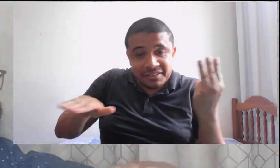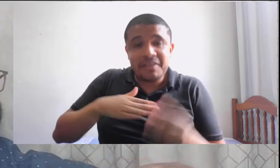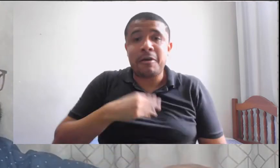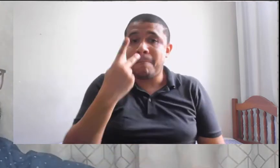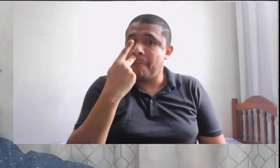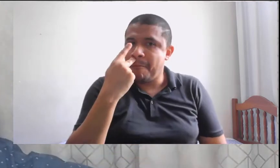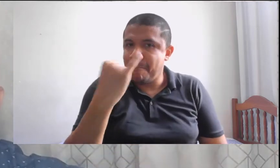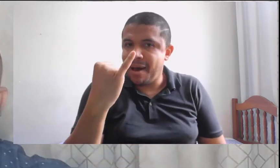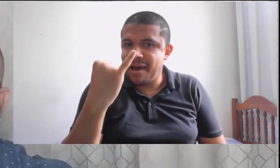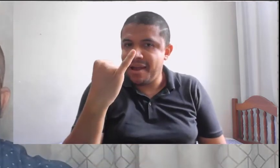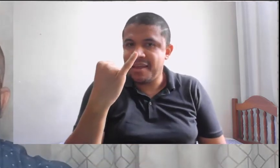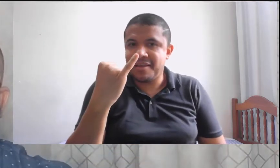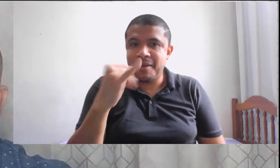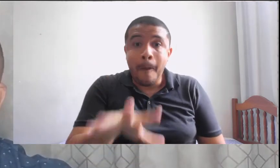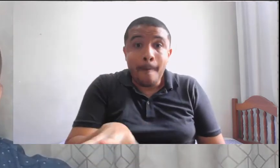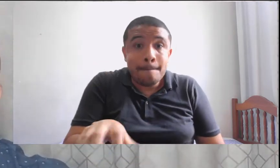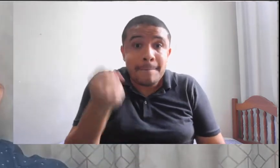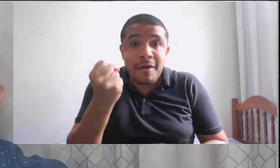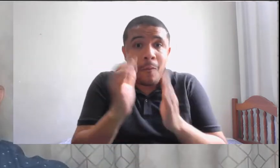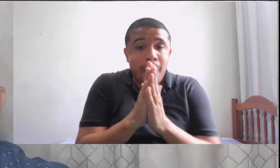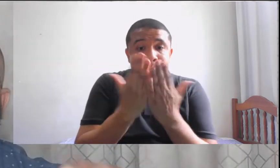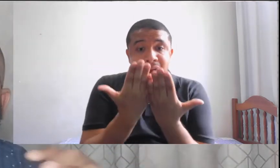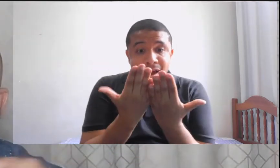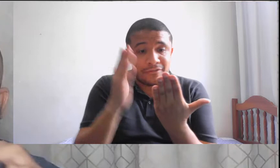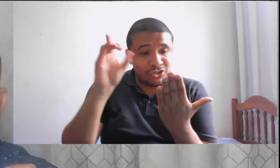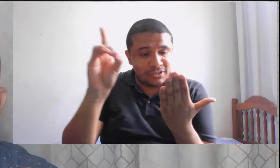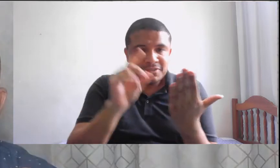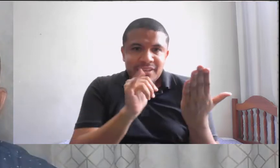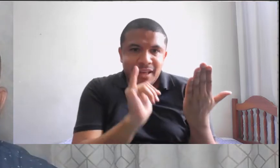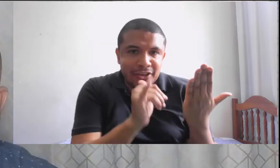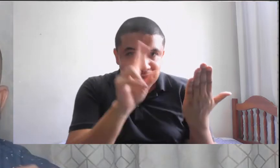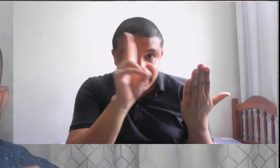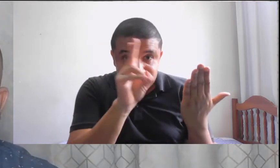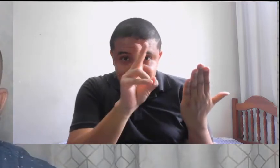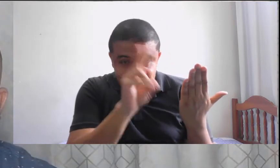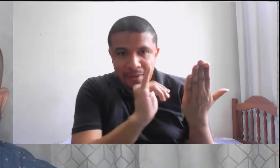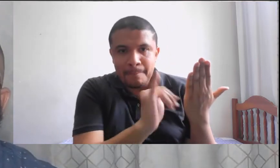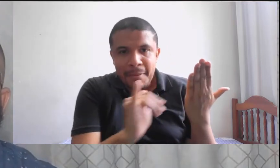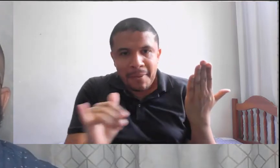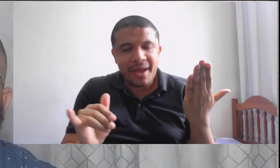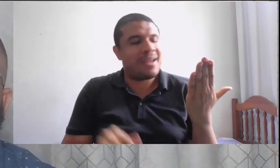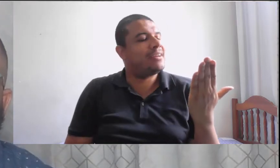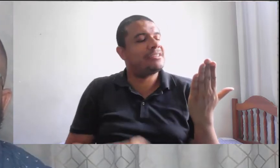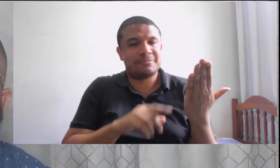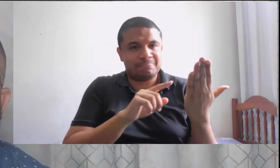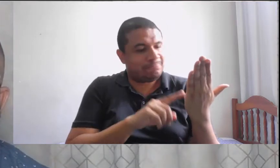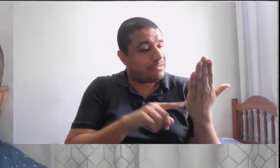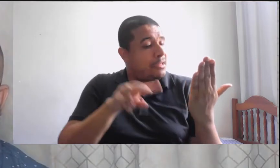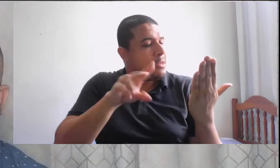Meu pai pega a Bíblia e vai contar as histórias bíblicas para a